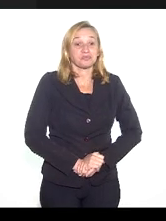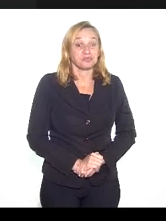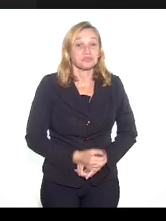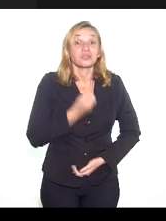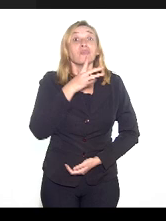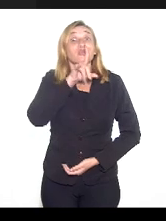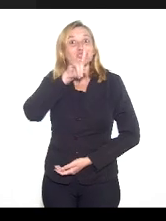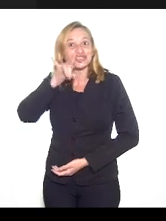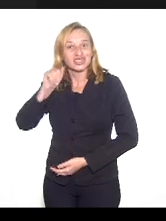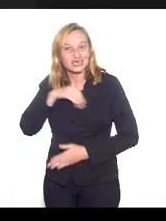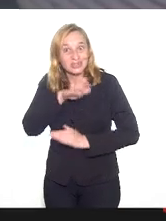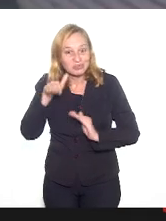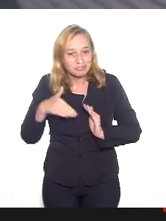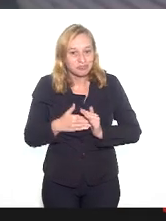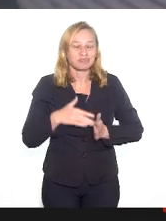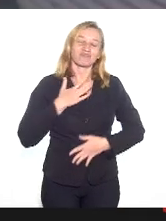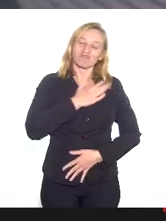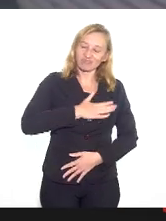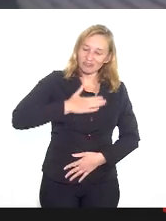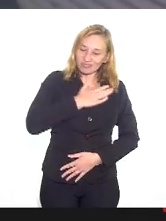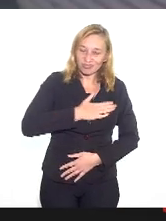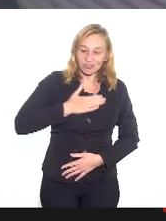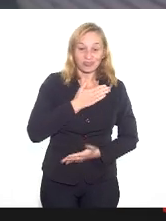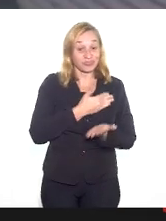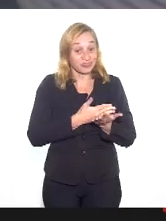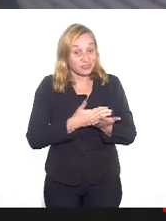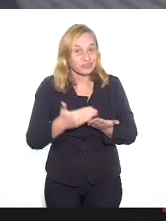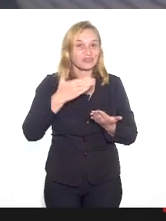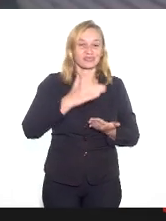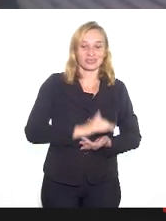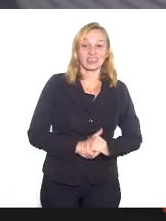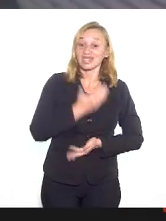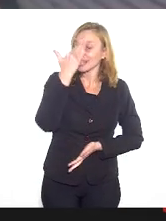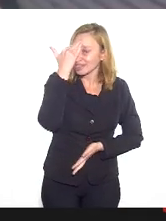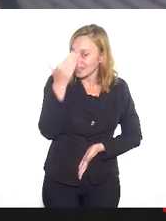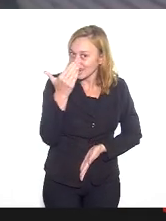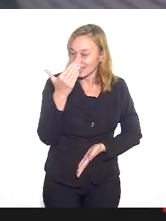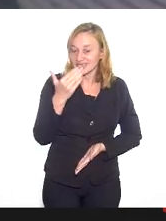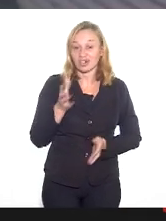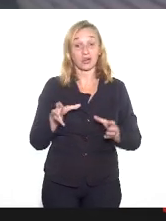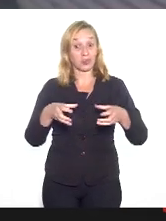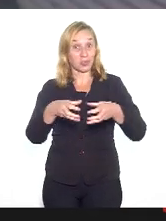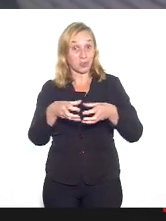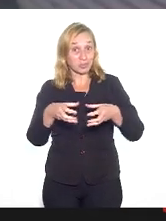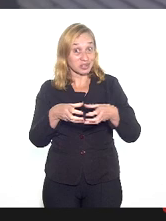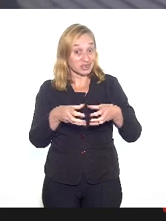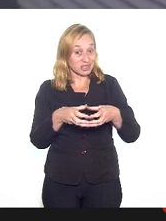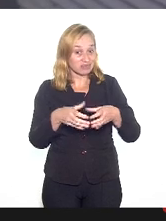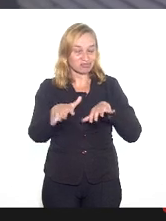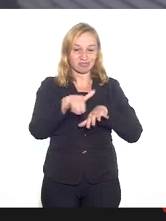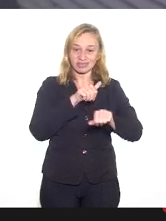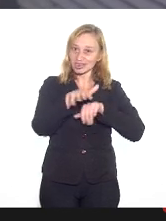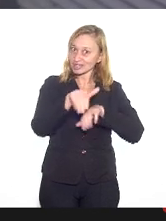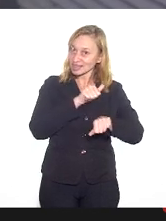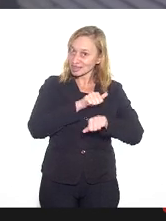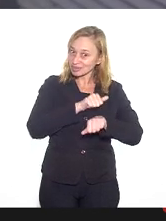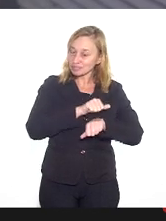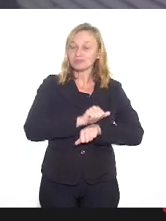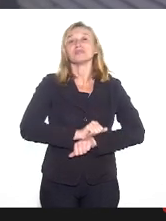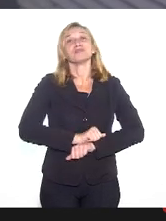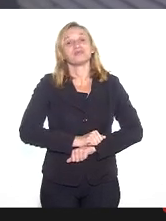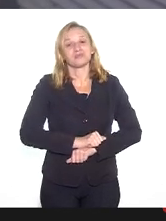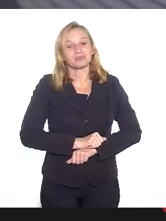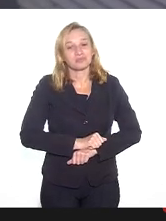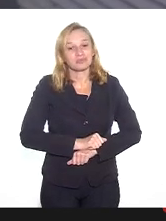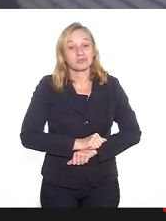Bom dia a todos. Gostaria inicialmente de agradecer à comissão a convocação